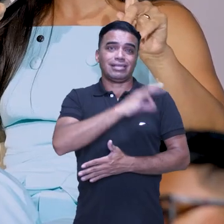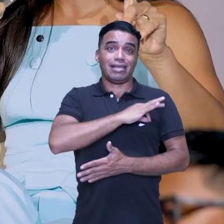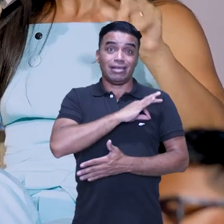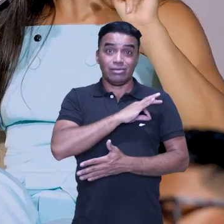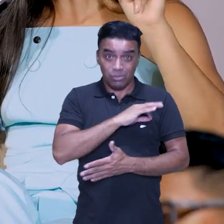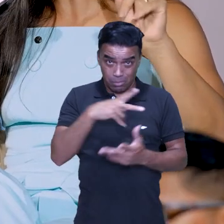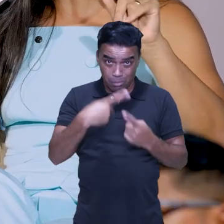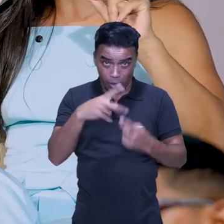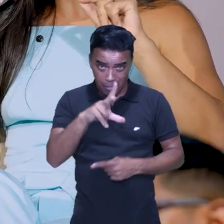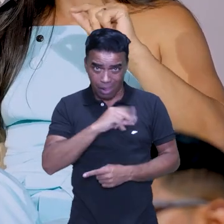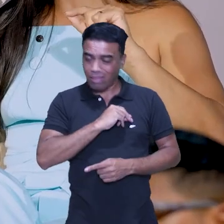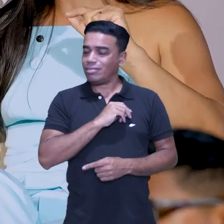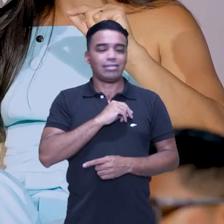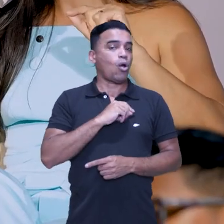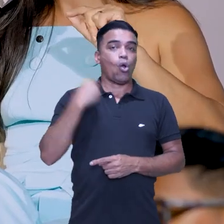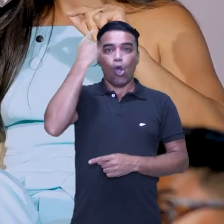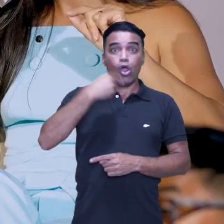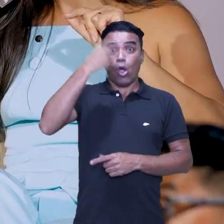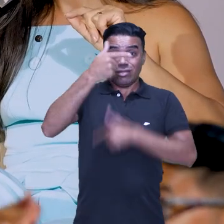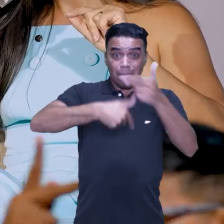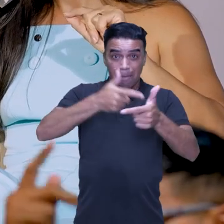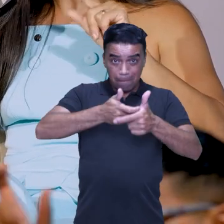mérito, não por hora trabalhada,